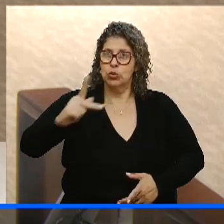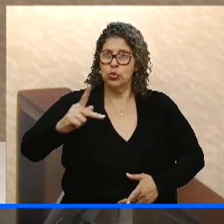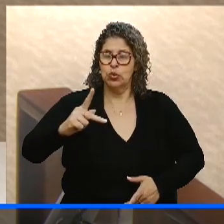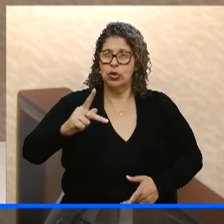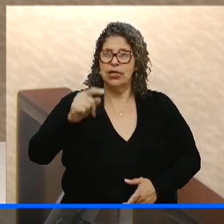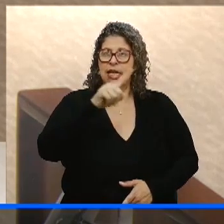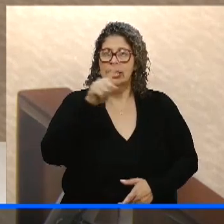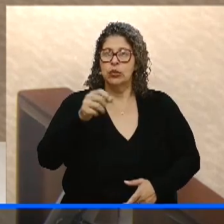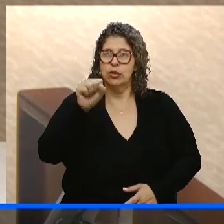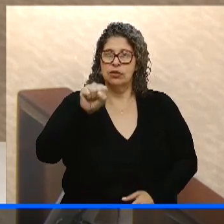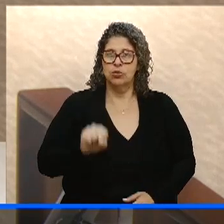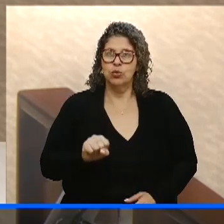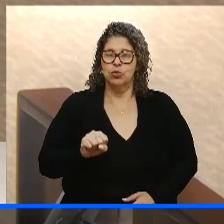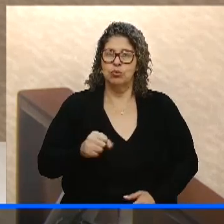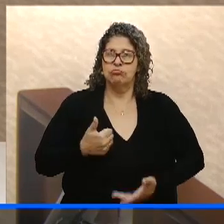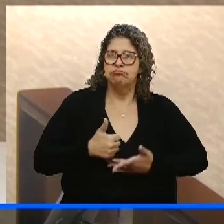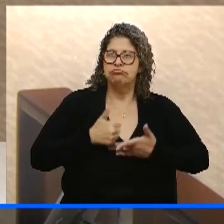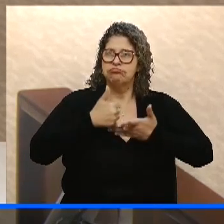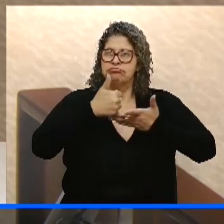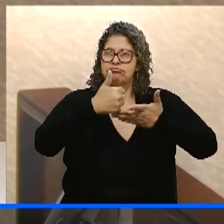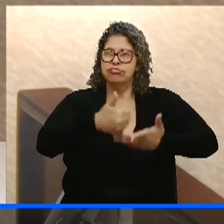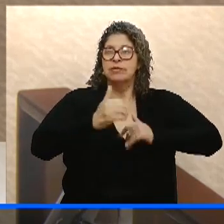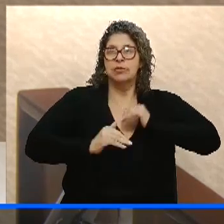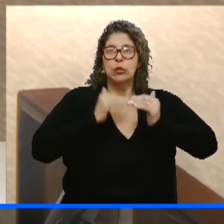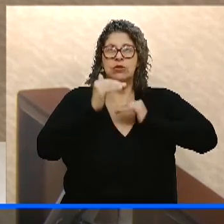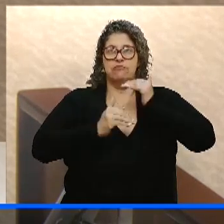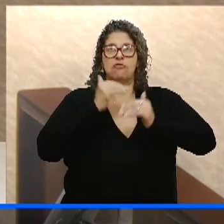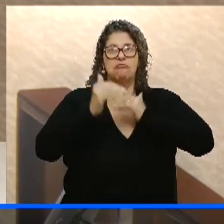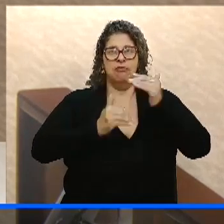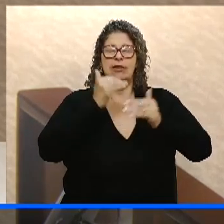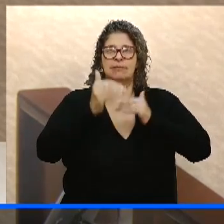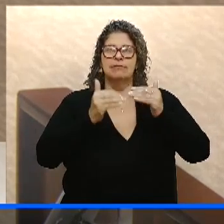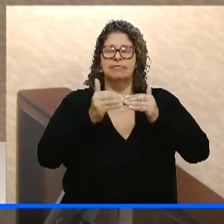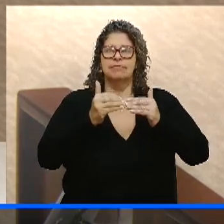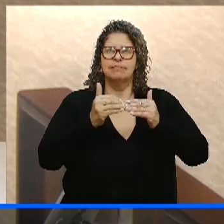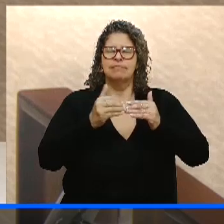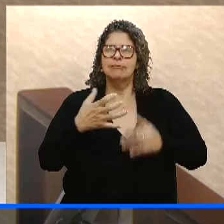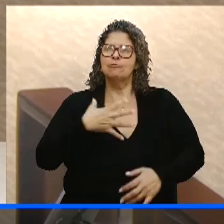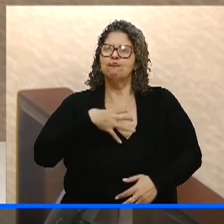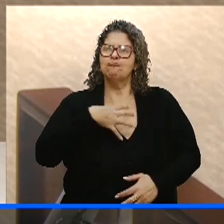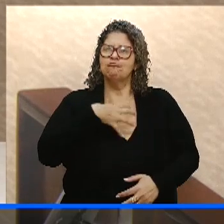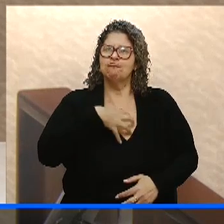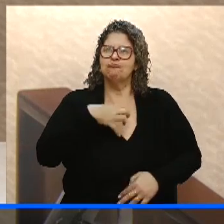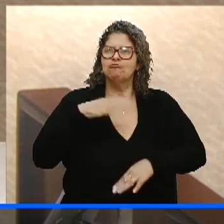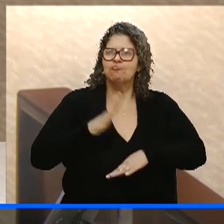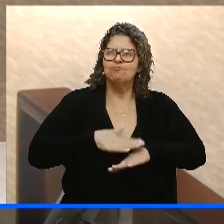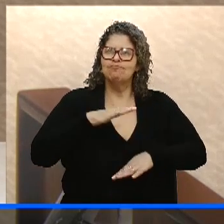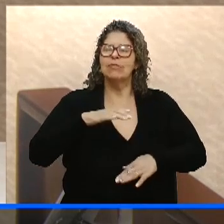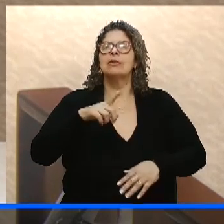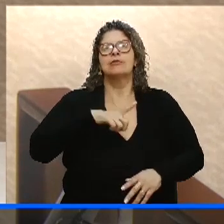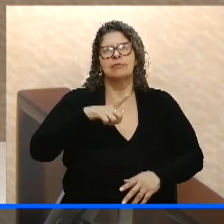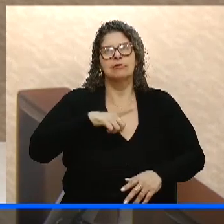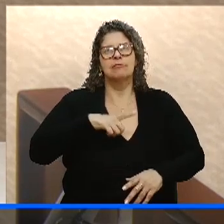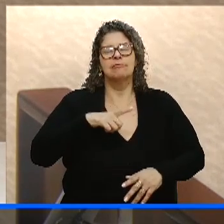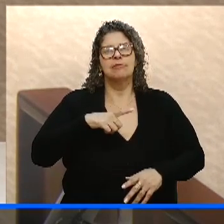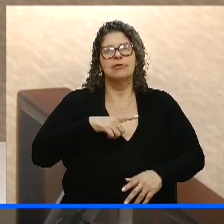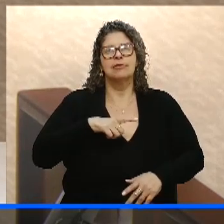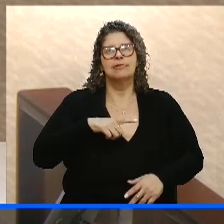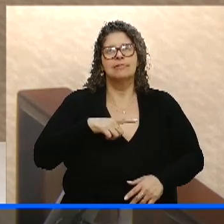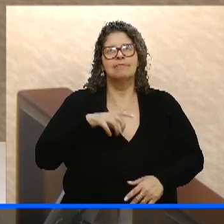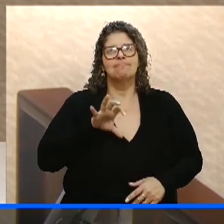sul ajudou eduardo a desenvolver uma das características que mais o têm distinguido